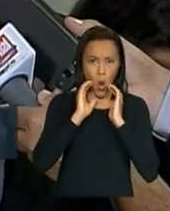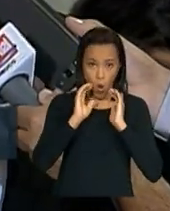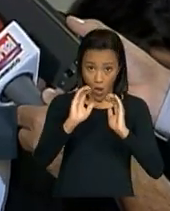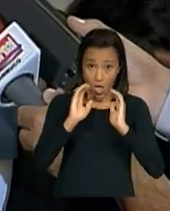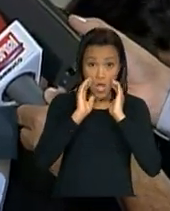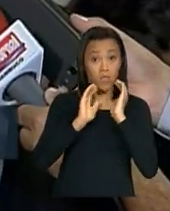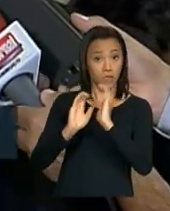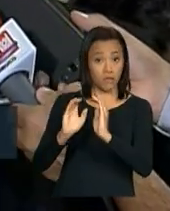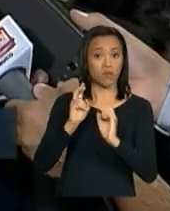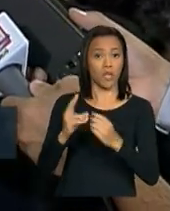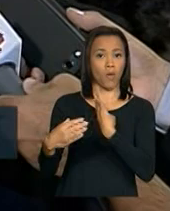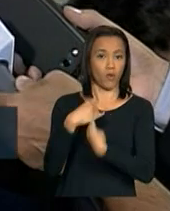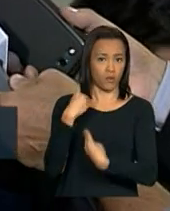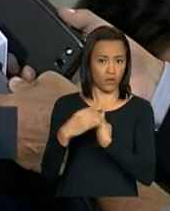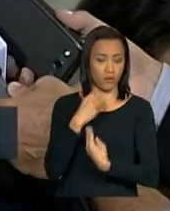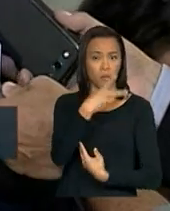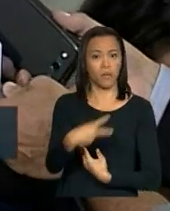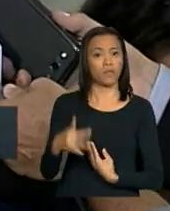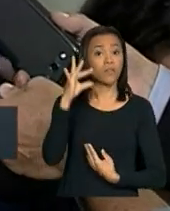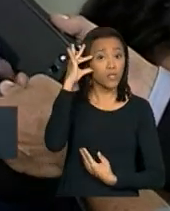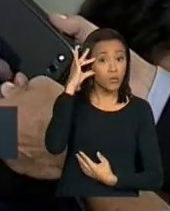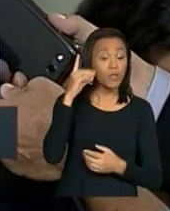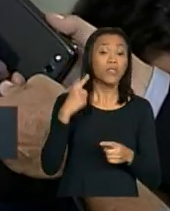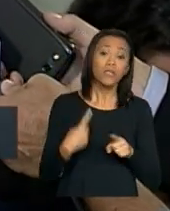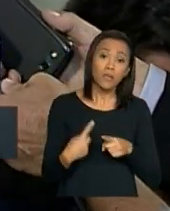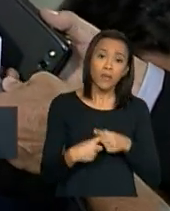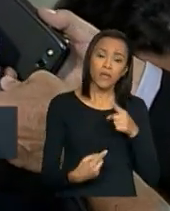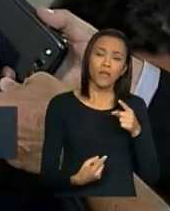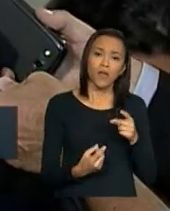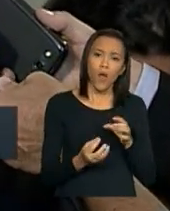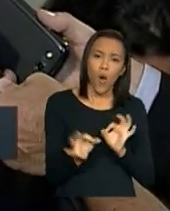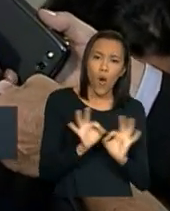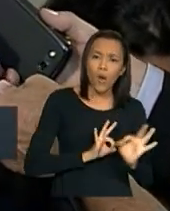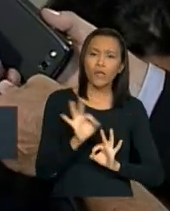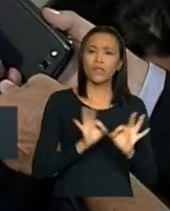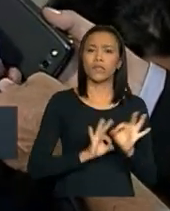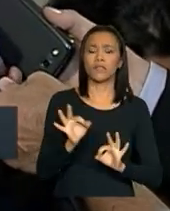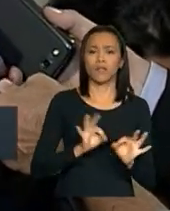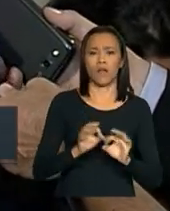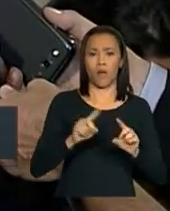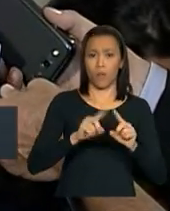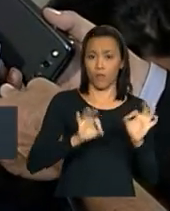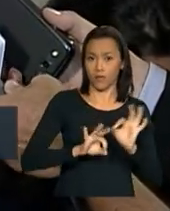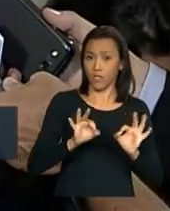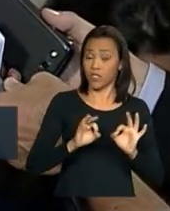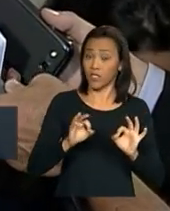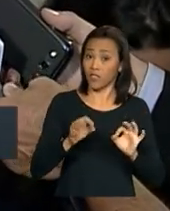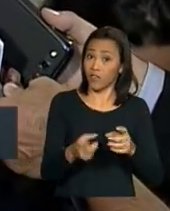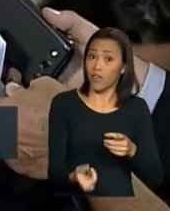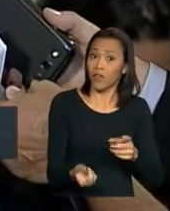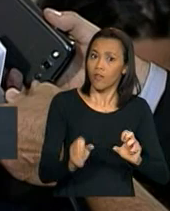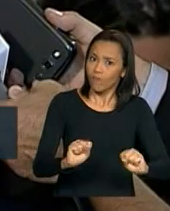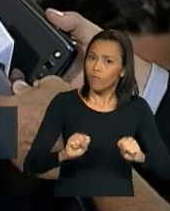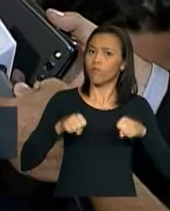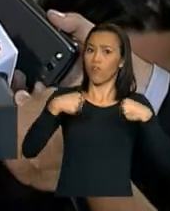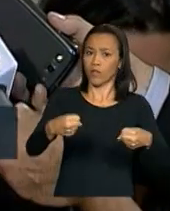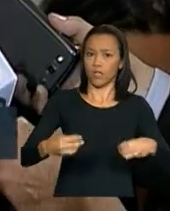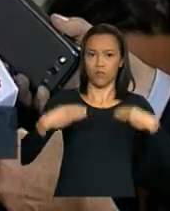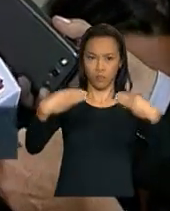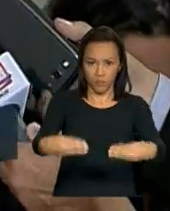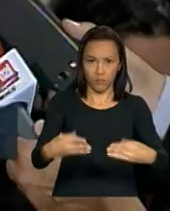da presidente, construir um projeto que vise a recuperação destes órgãos do Ministério lá na ponta.